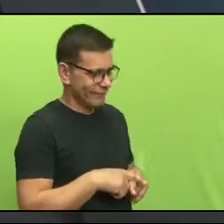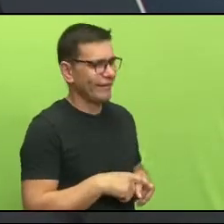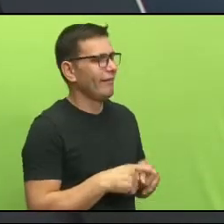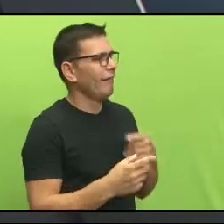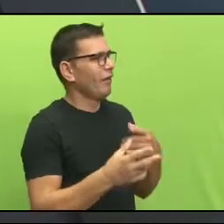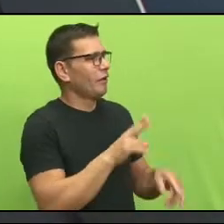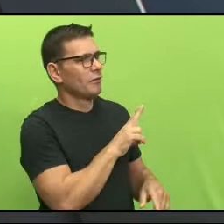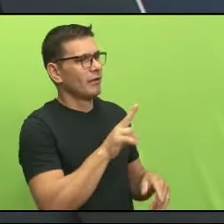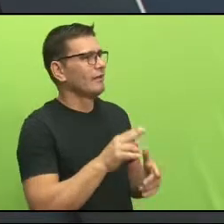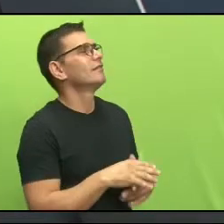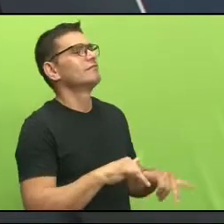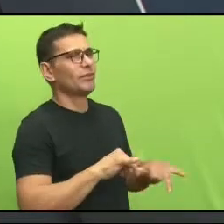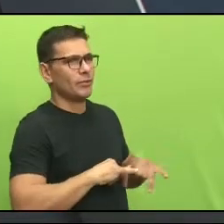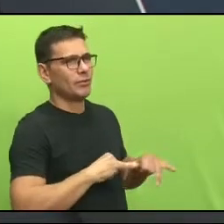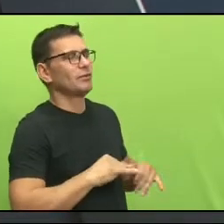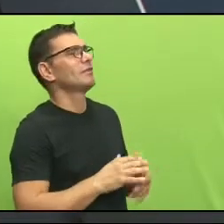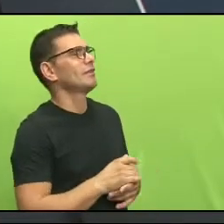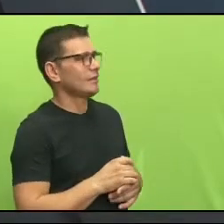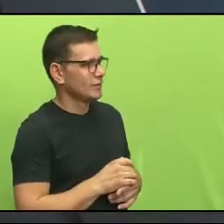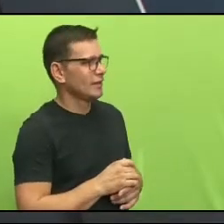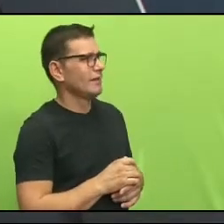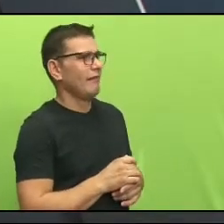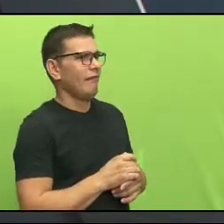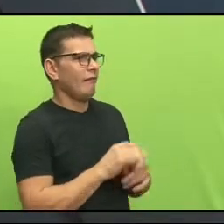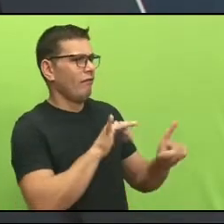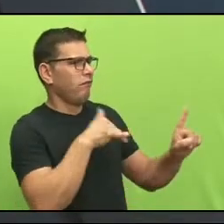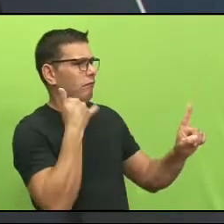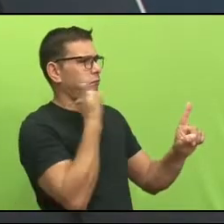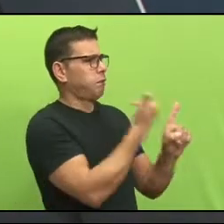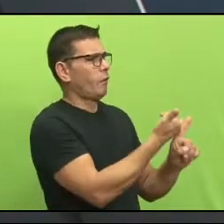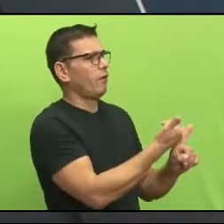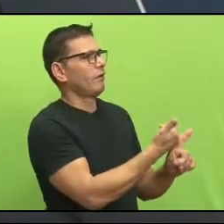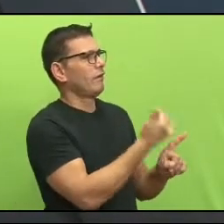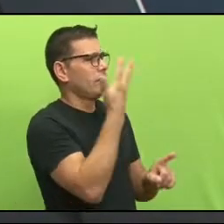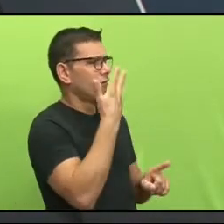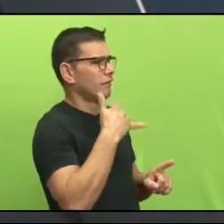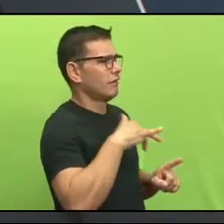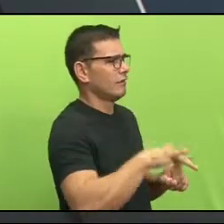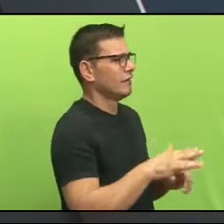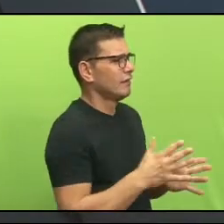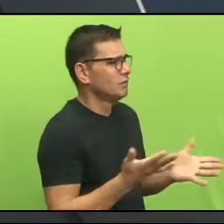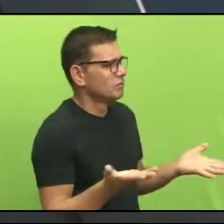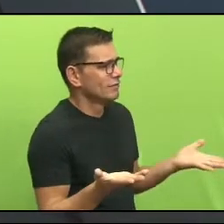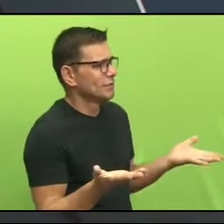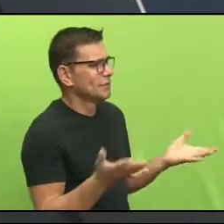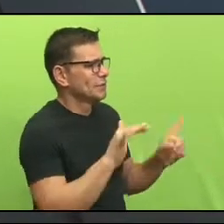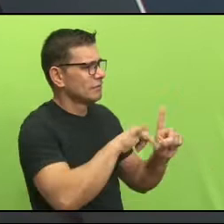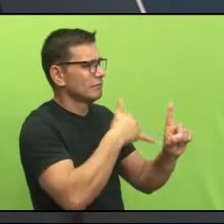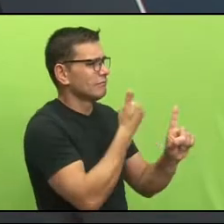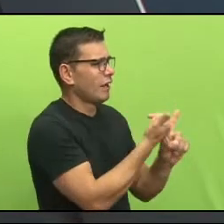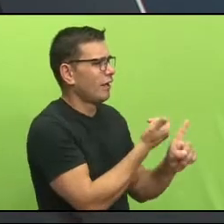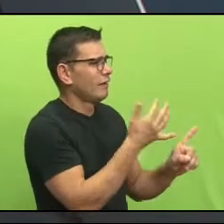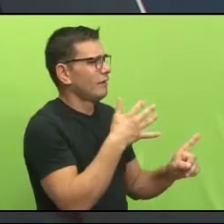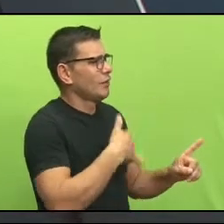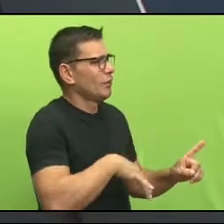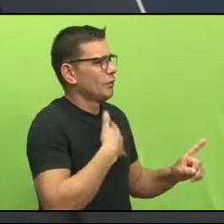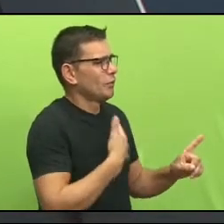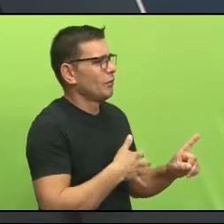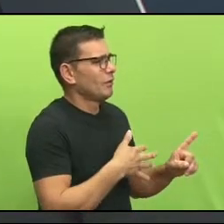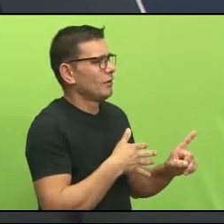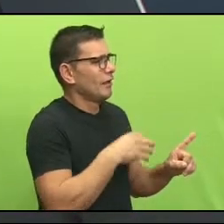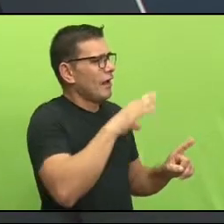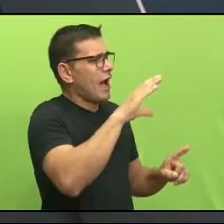Eu Você sofri sofreu também, não? demais, bullying, né? Quando eu era criança, eu vim, na verdade, eu vim aceitar o meu